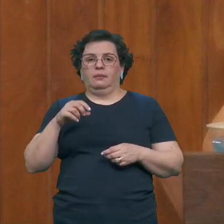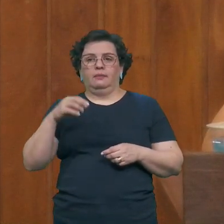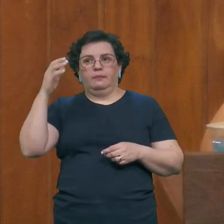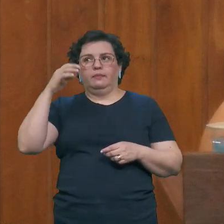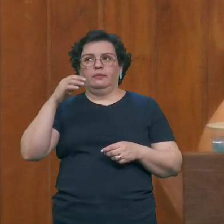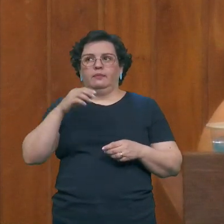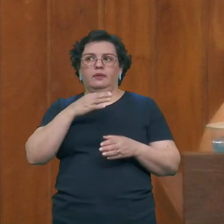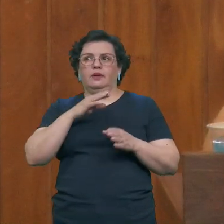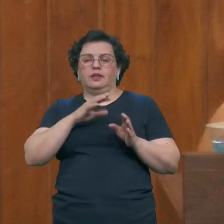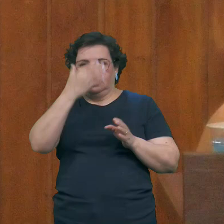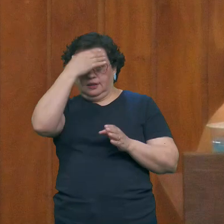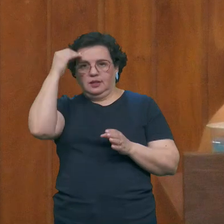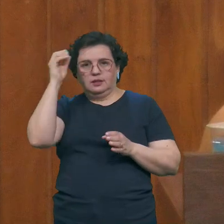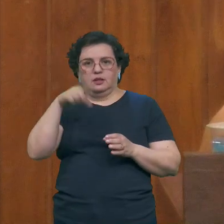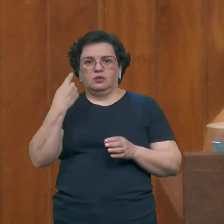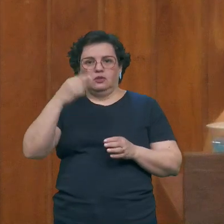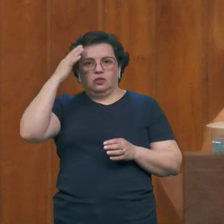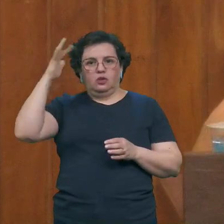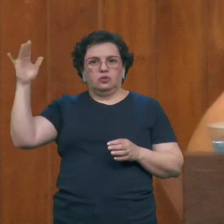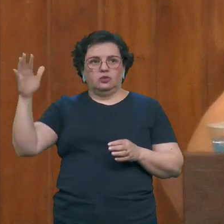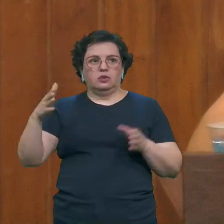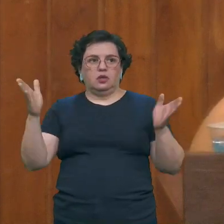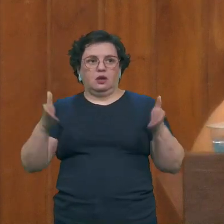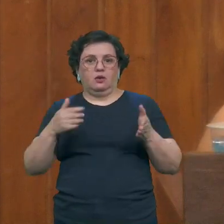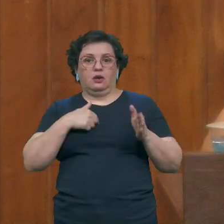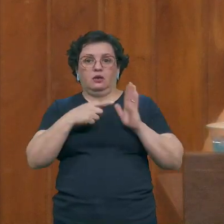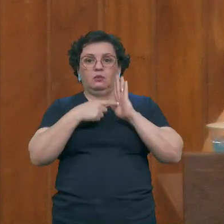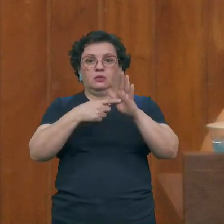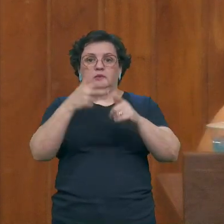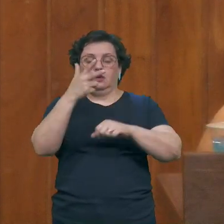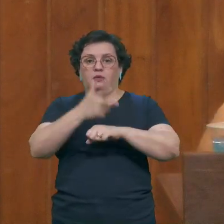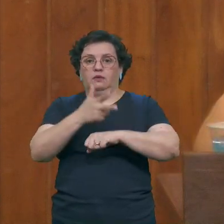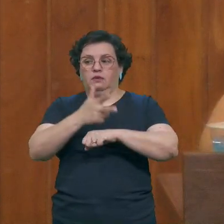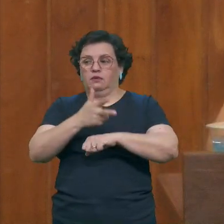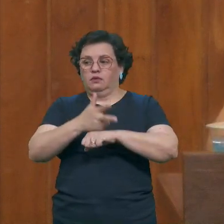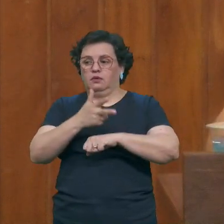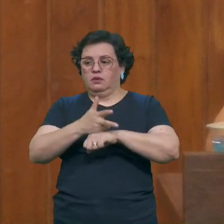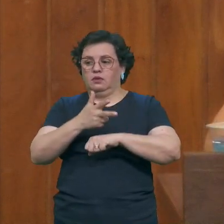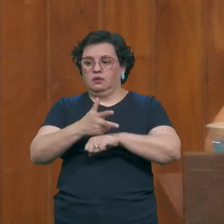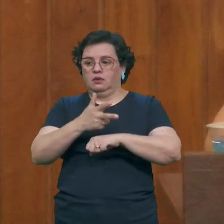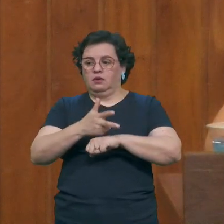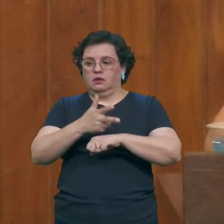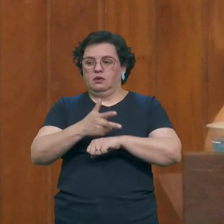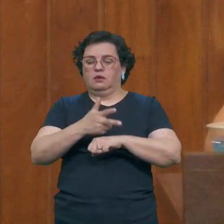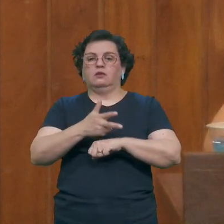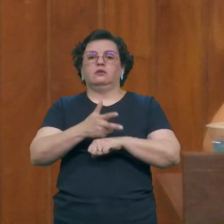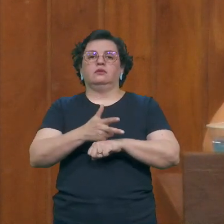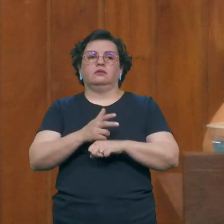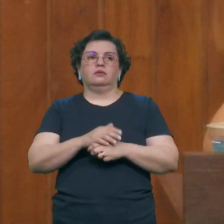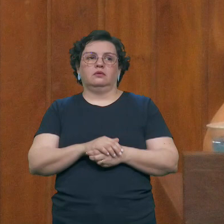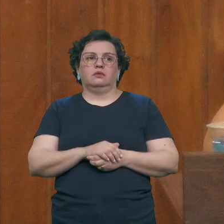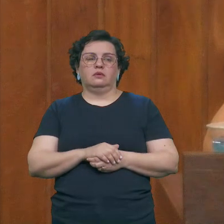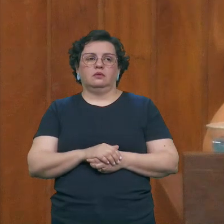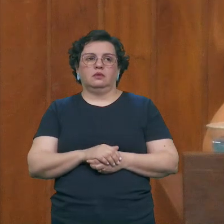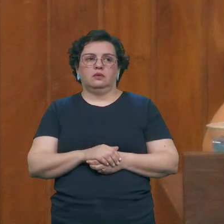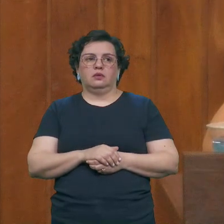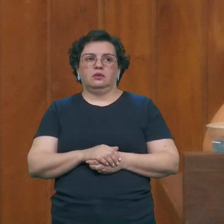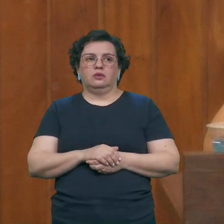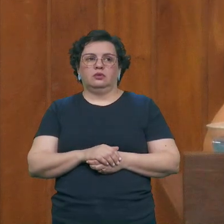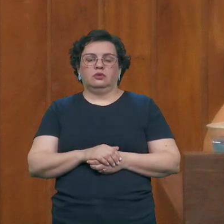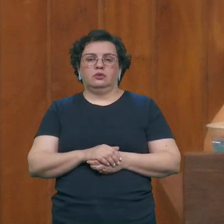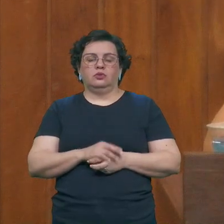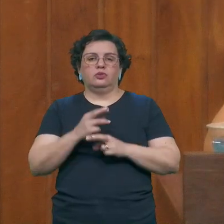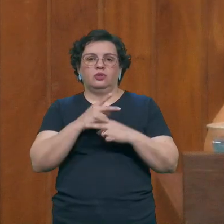sonhos. Eu vou mostrar para vocês um vídeo agora, que a TV Câmara vai mostrar, de alguns